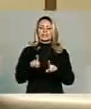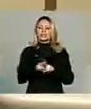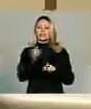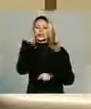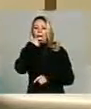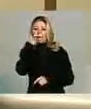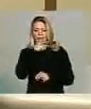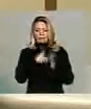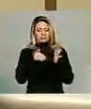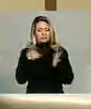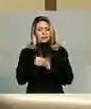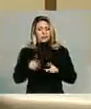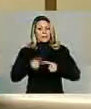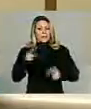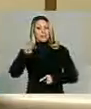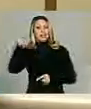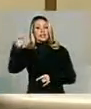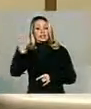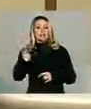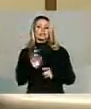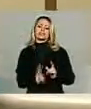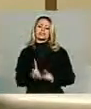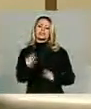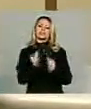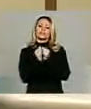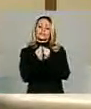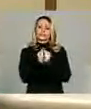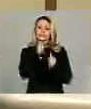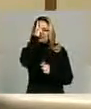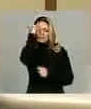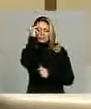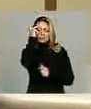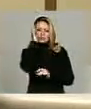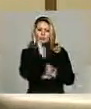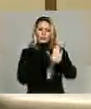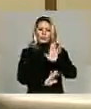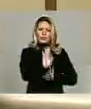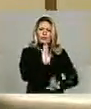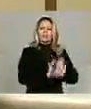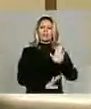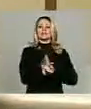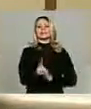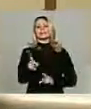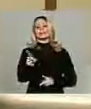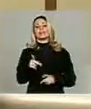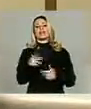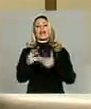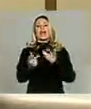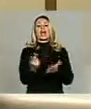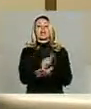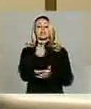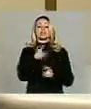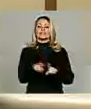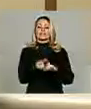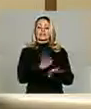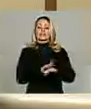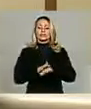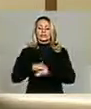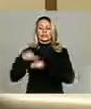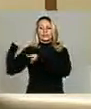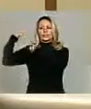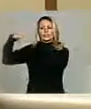medicação, mas elas vão ser acompanhadas a vida inteira. A maior parte dessas doenças são doenças de origem genética e